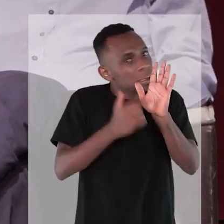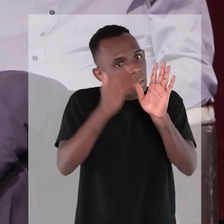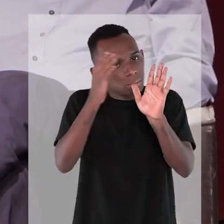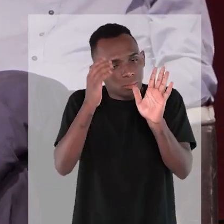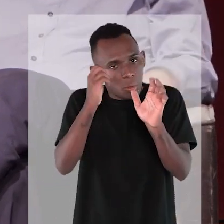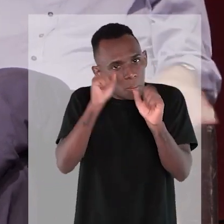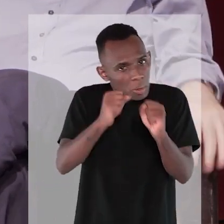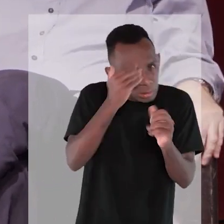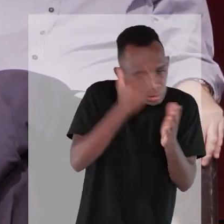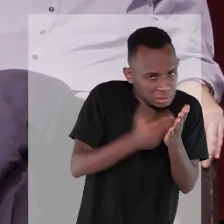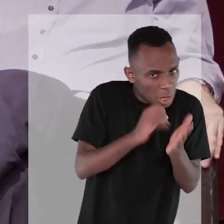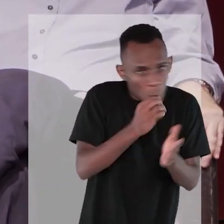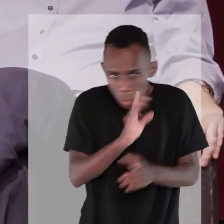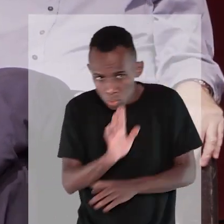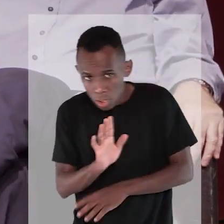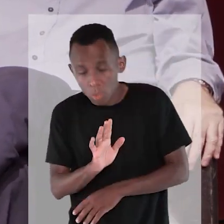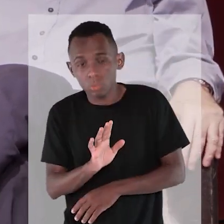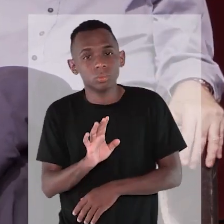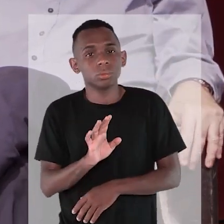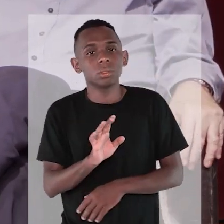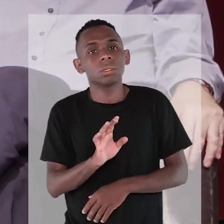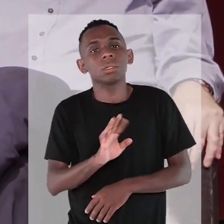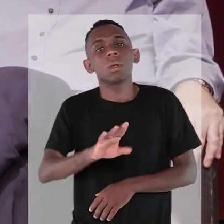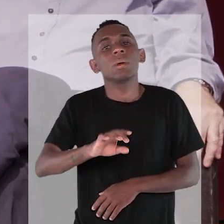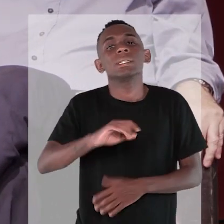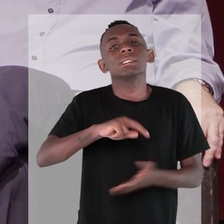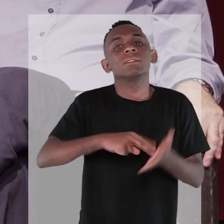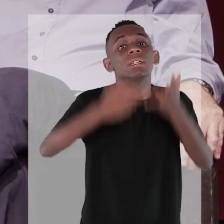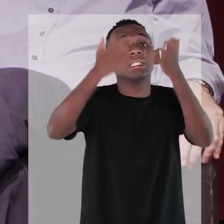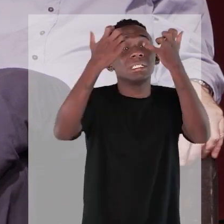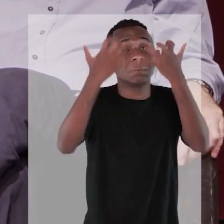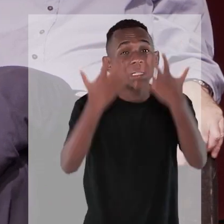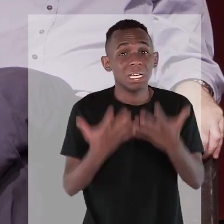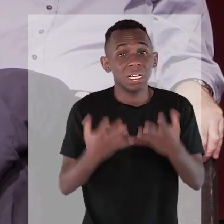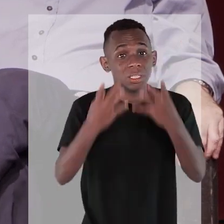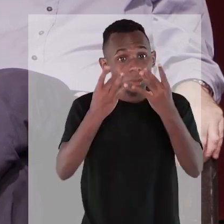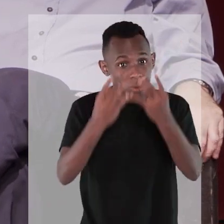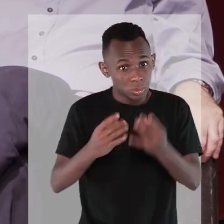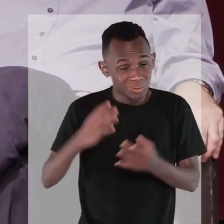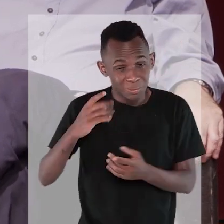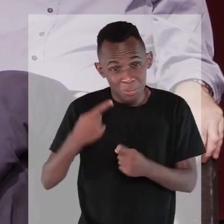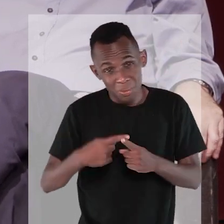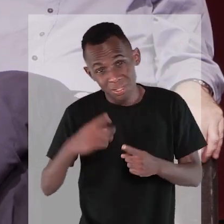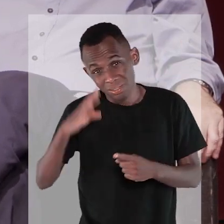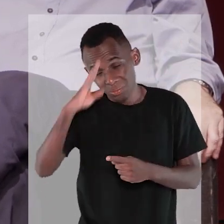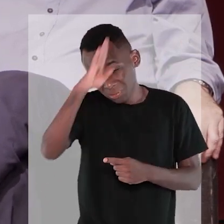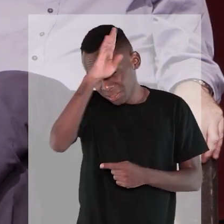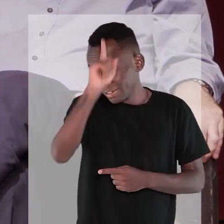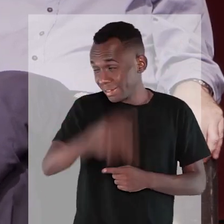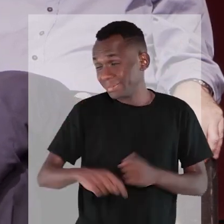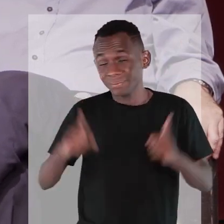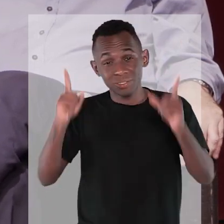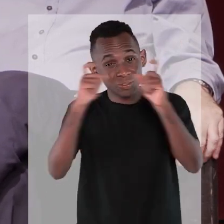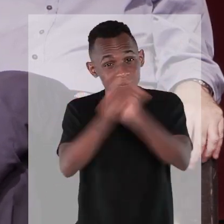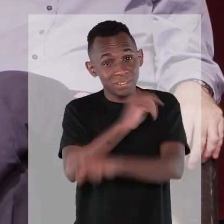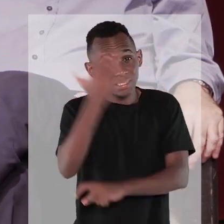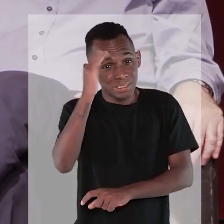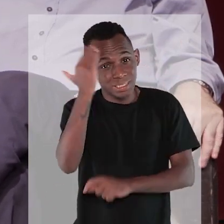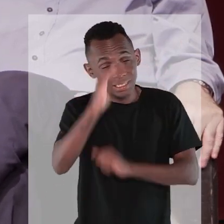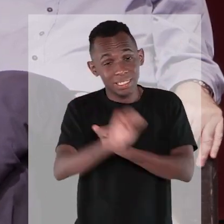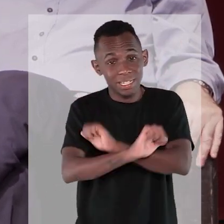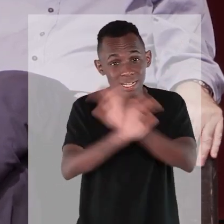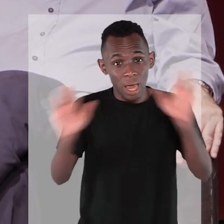vou achar que essa hipótese explica tudo no Bolsonaro, porque eu acho que o Bolsonaro é uma figura complexa e ele... mas isso é